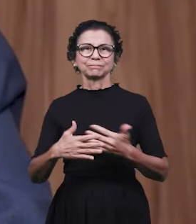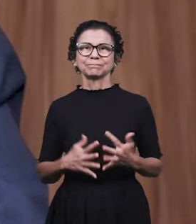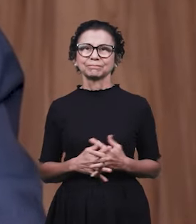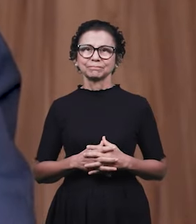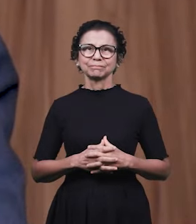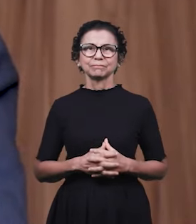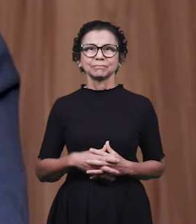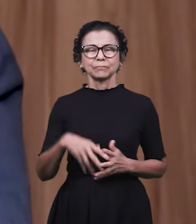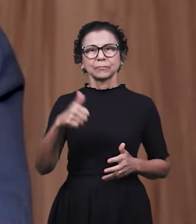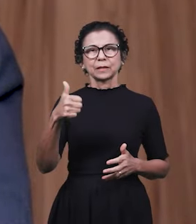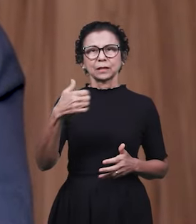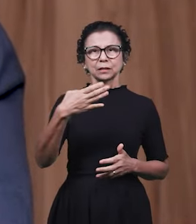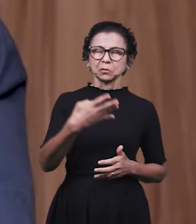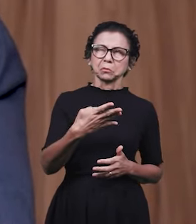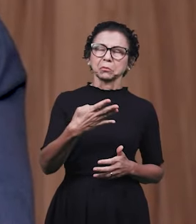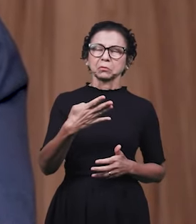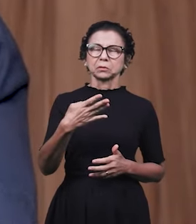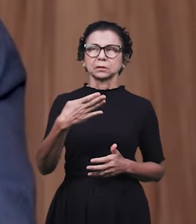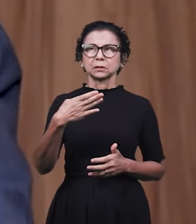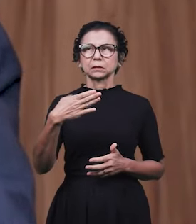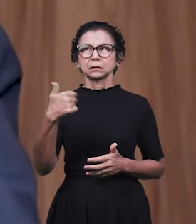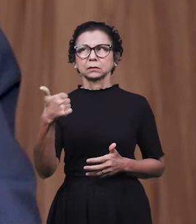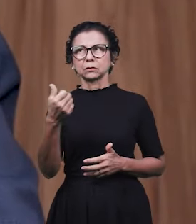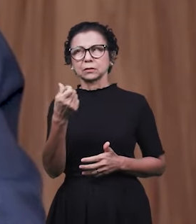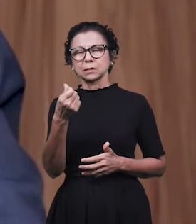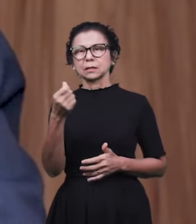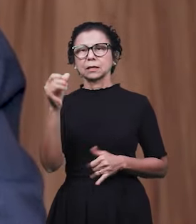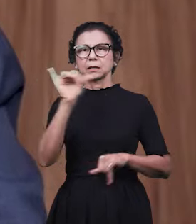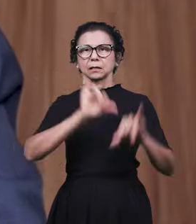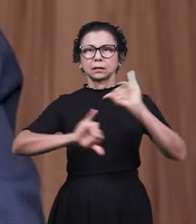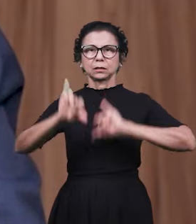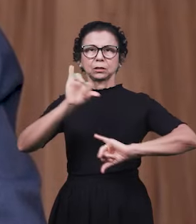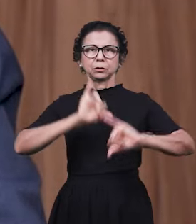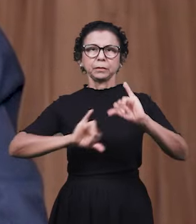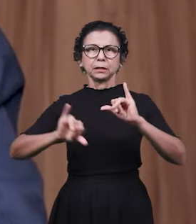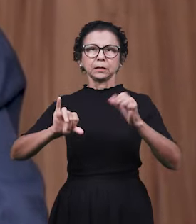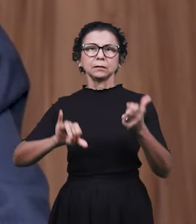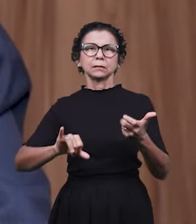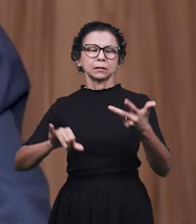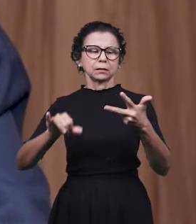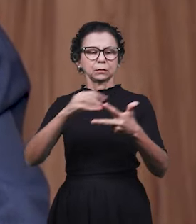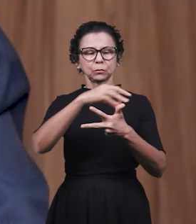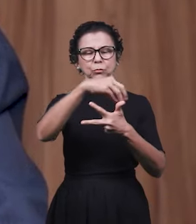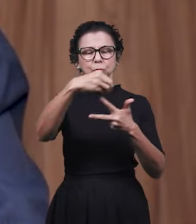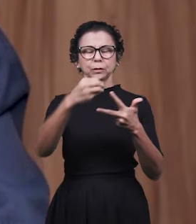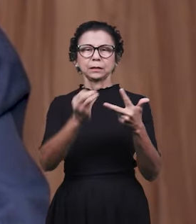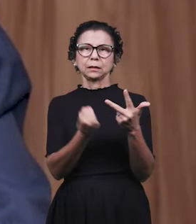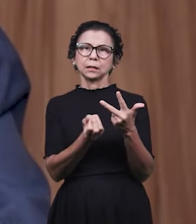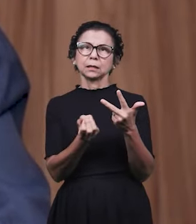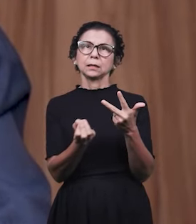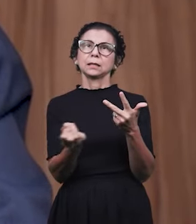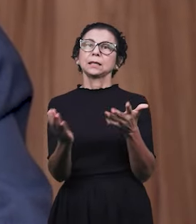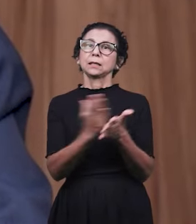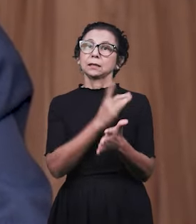16 questões de química no Enem. E que dessas questões, algumas vão gerar